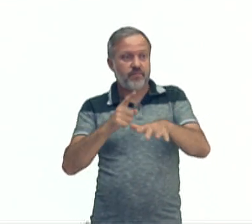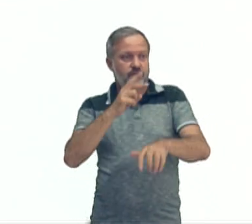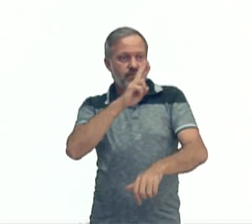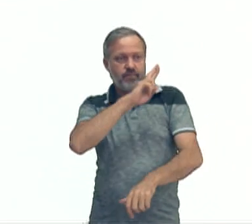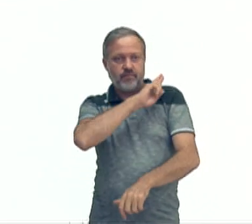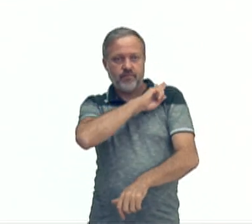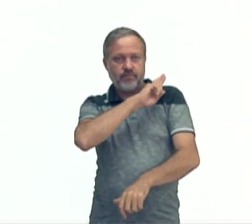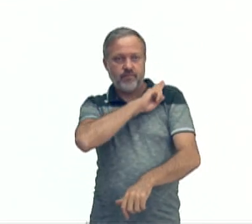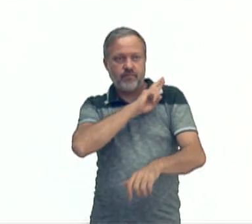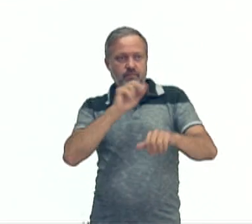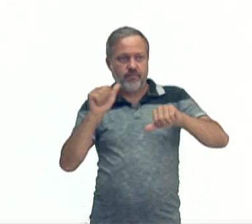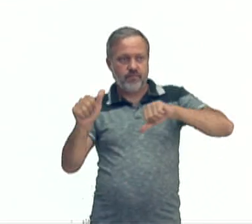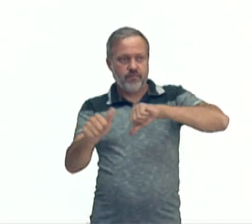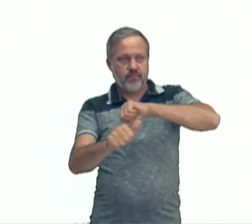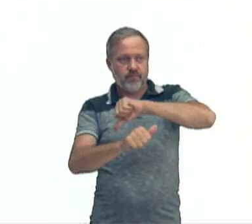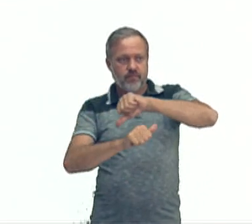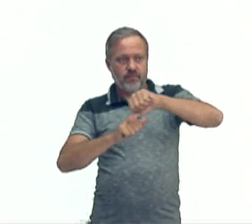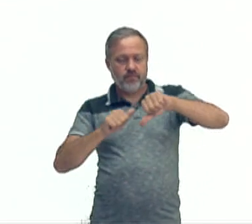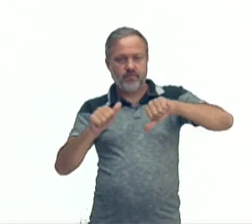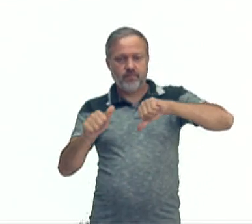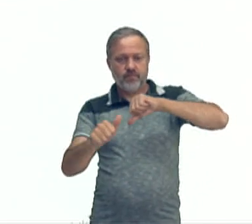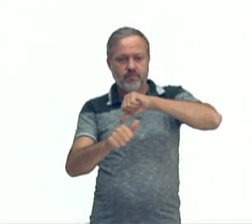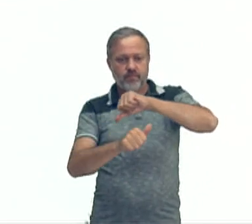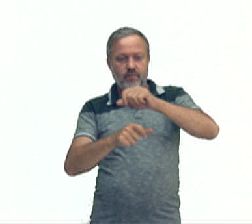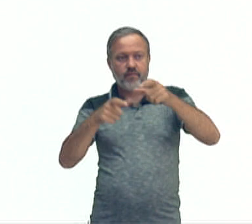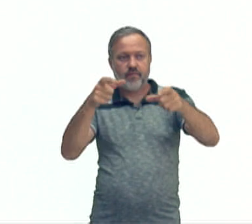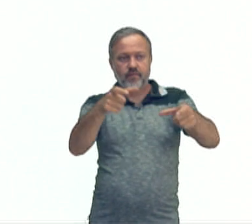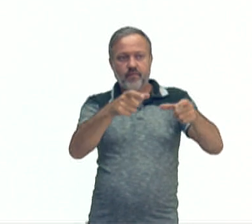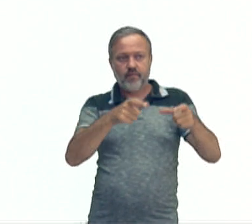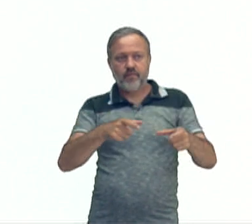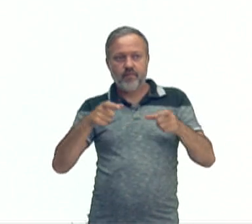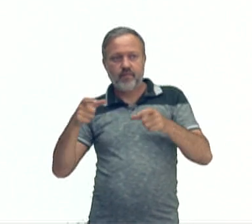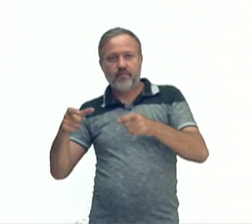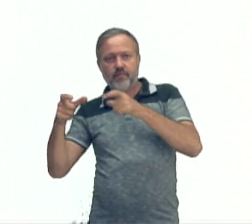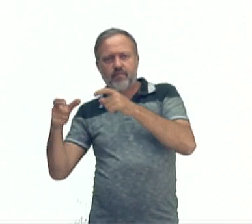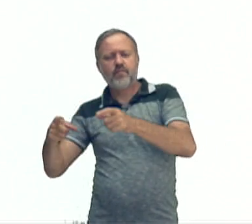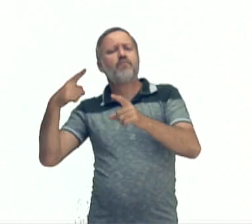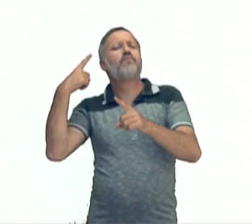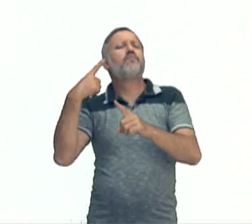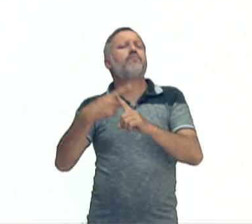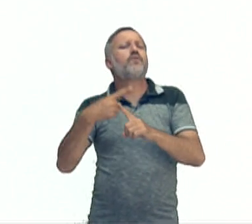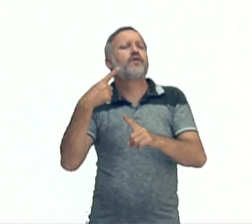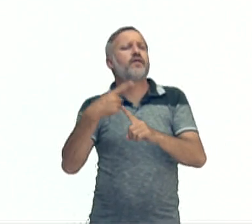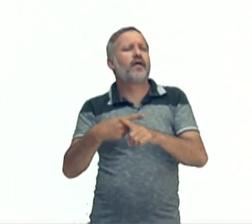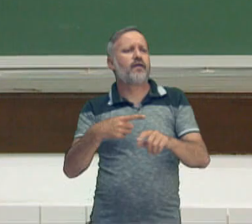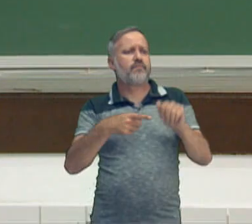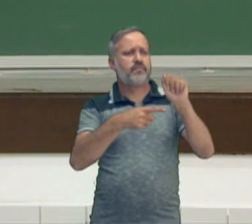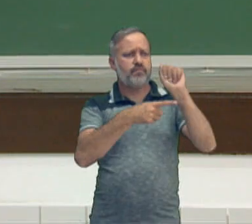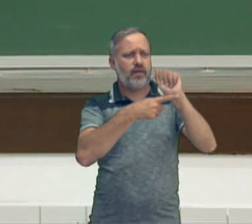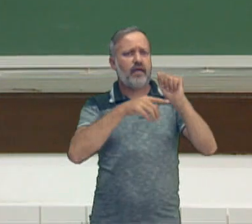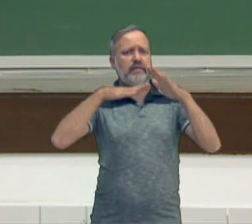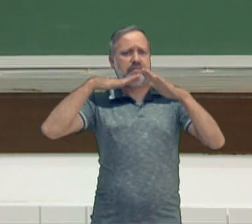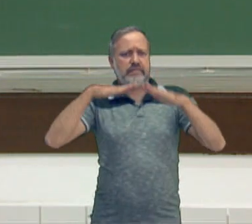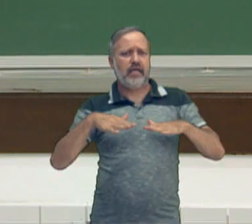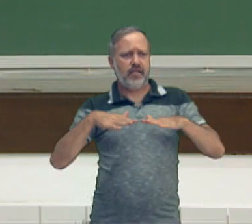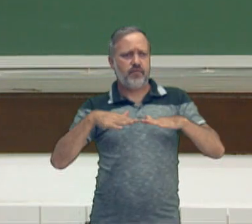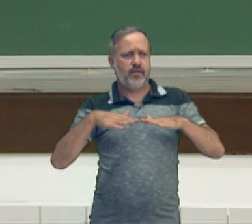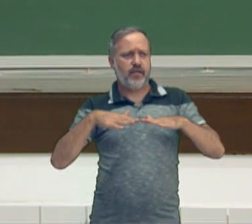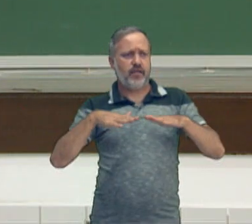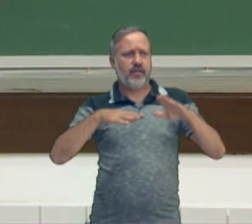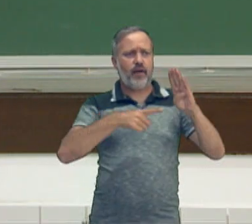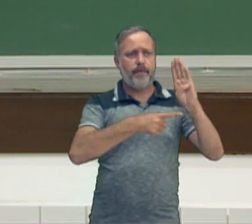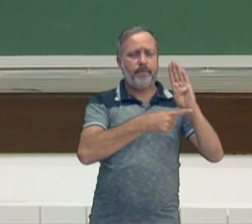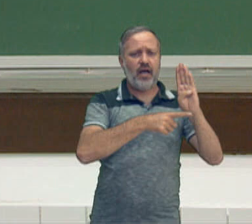responsável pelas alterações e transformações no espaço. Isso porque ela é estática? Ela é